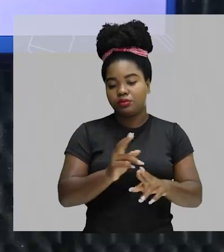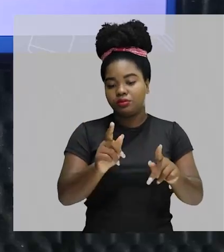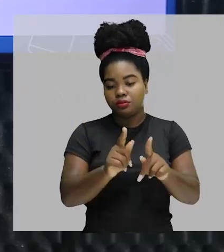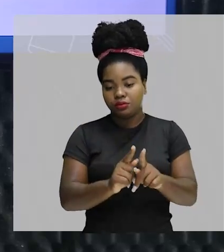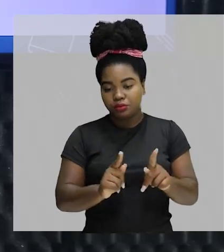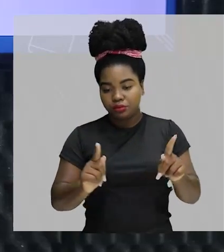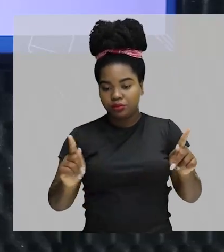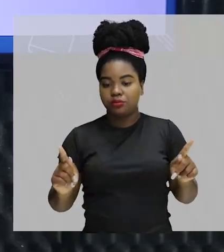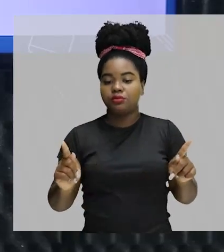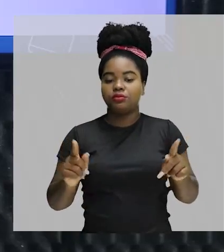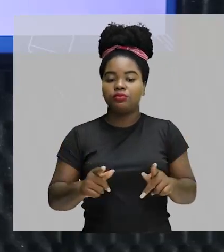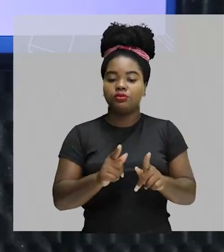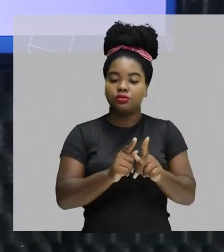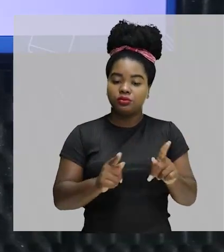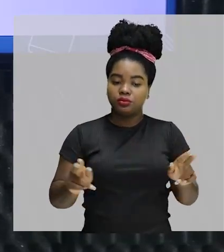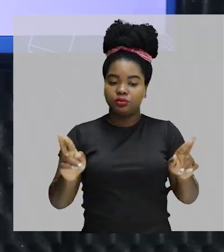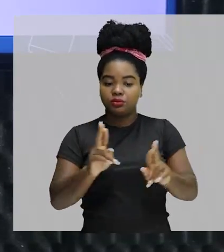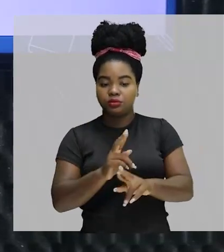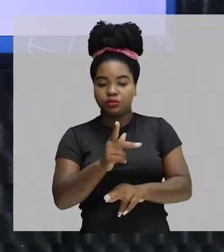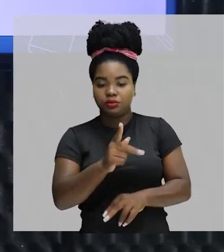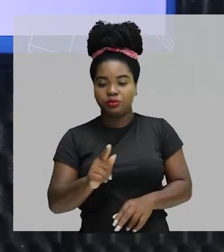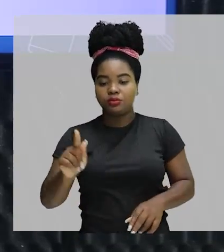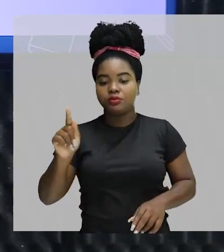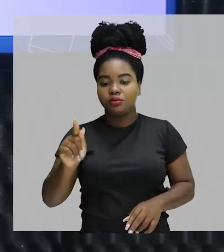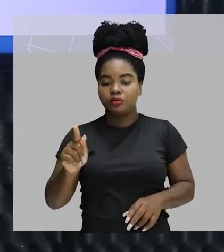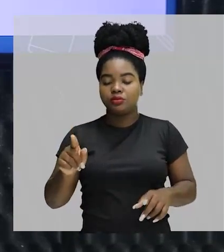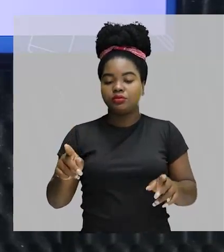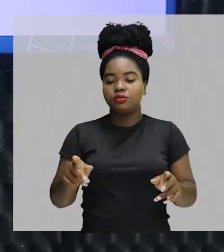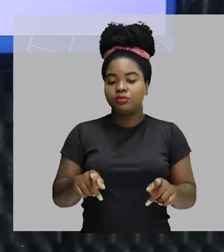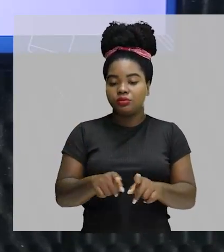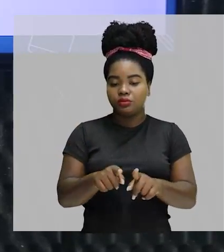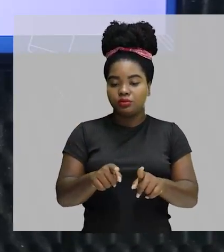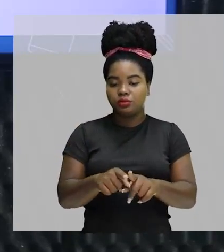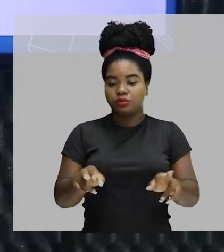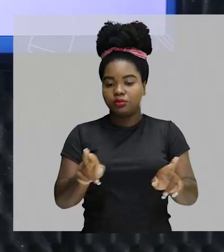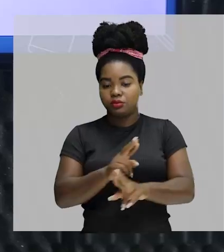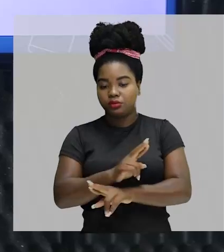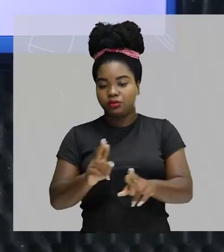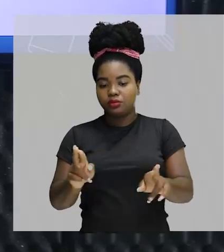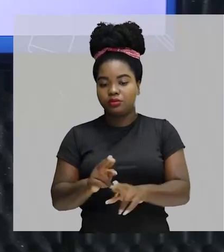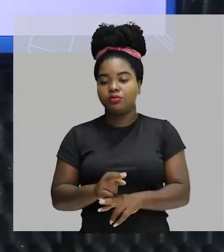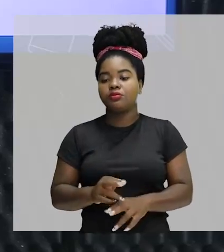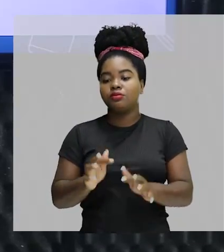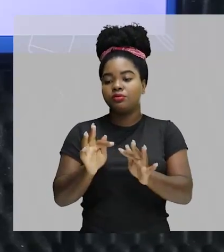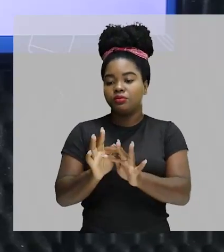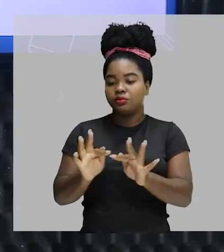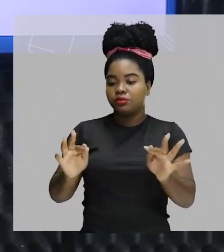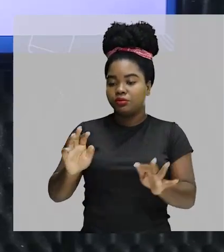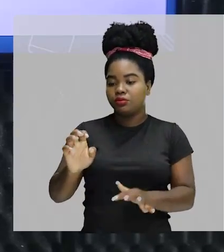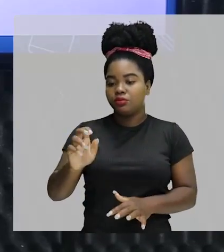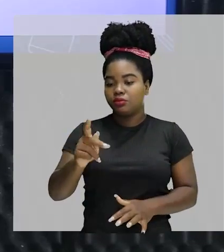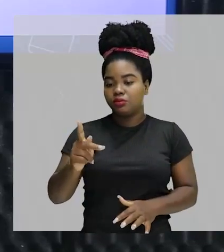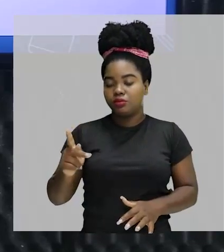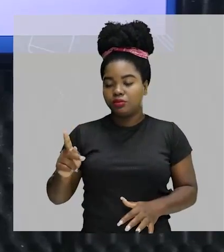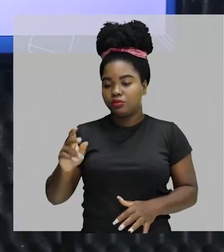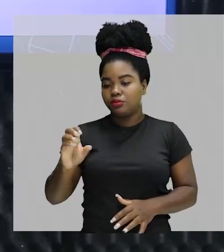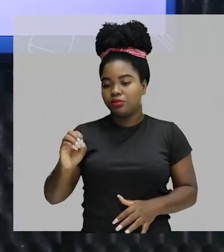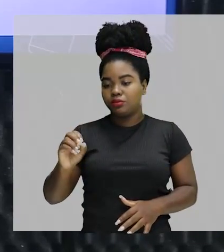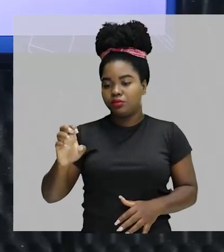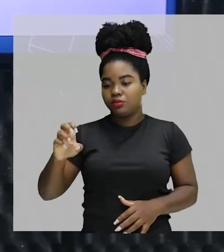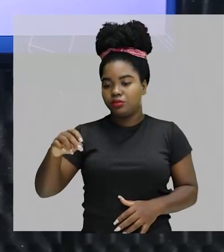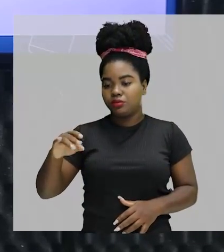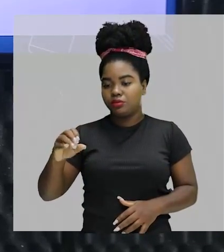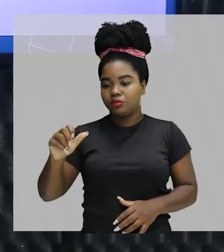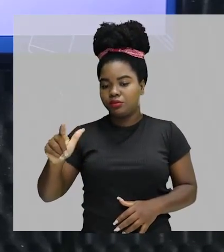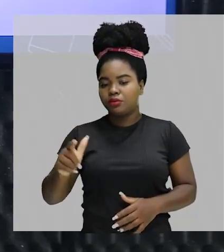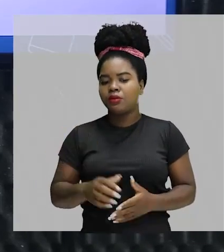gráficos. Gráficos associados a PG e gráfico associado à função exponencial. Eita, Renata, tu já está no final, no